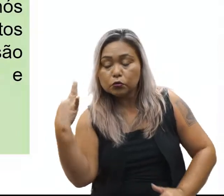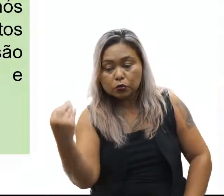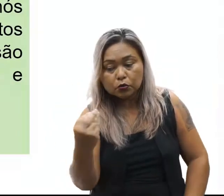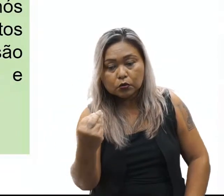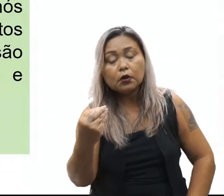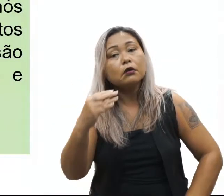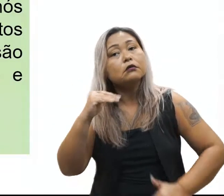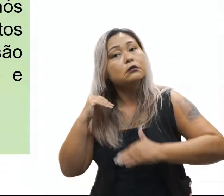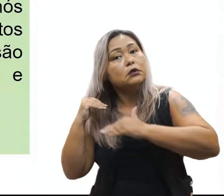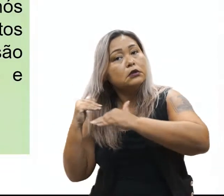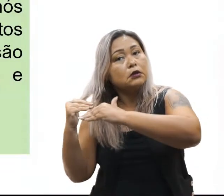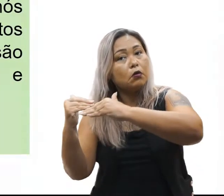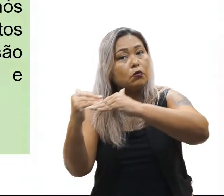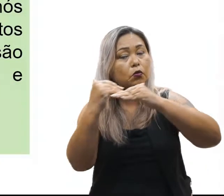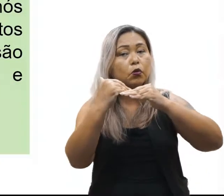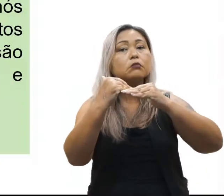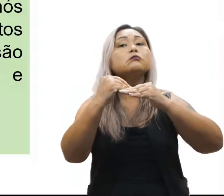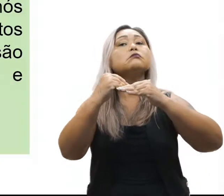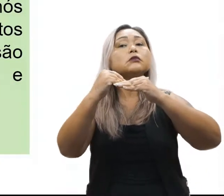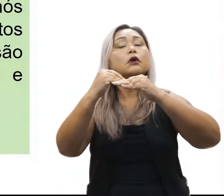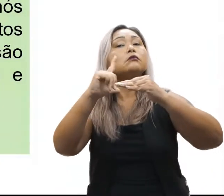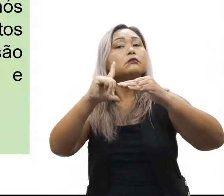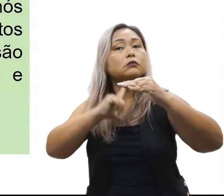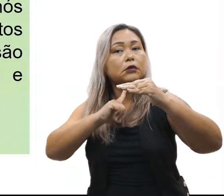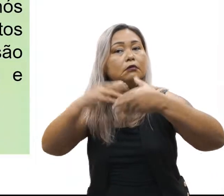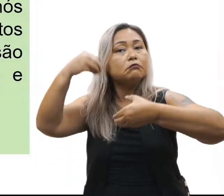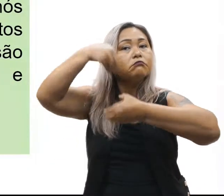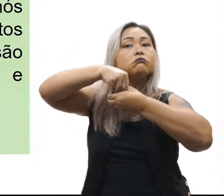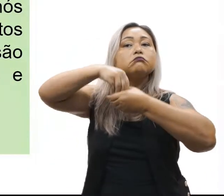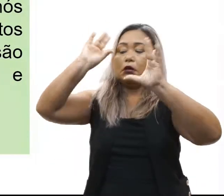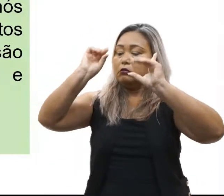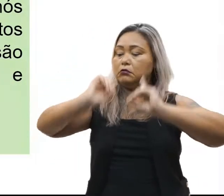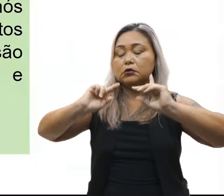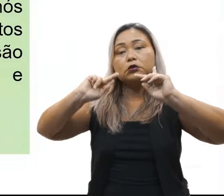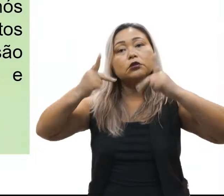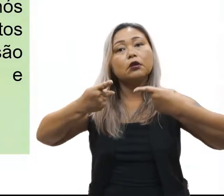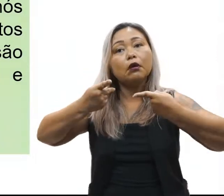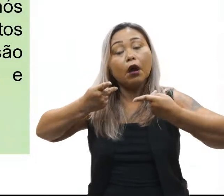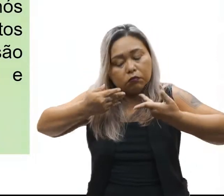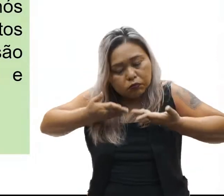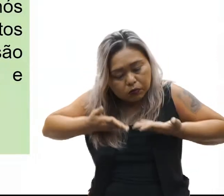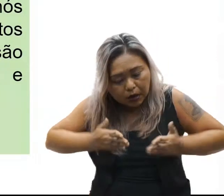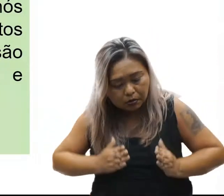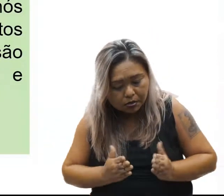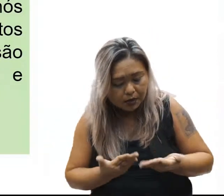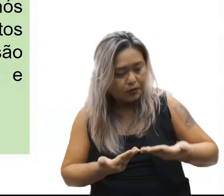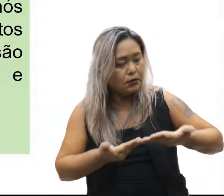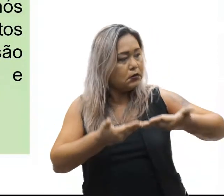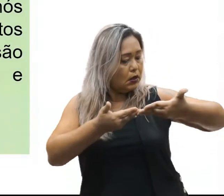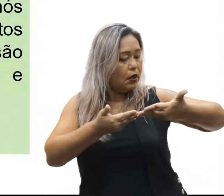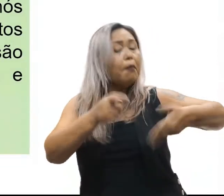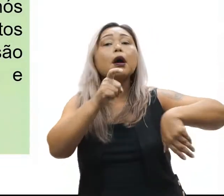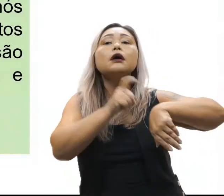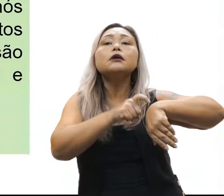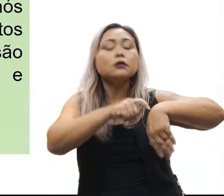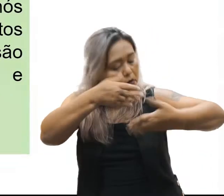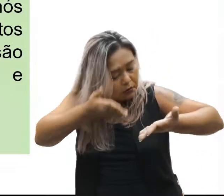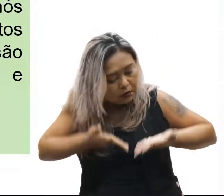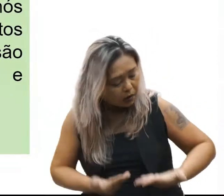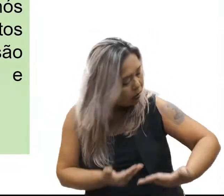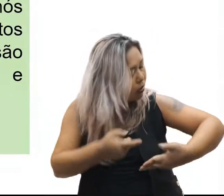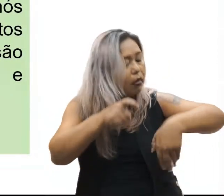somos titulares dos direitos humanos ao nascer. Ou seja, a partir do momento que nós